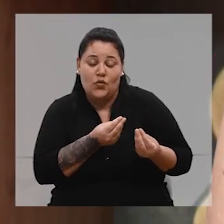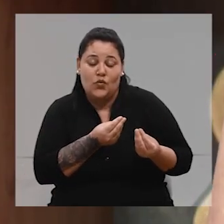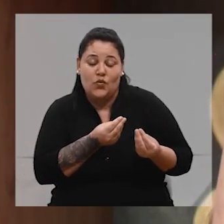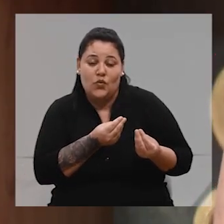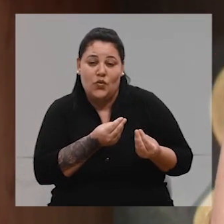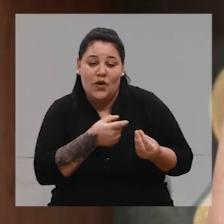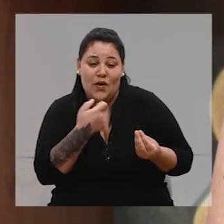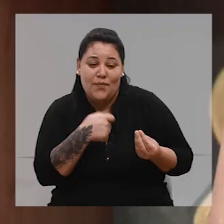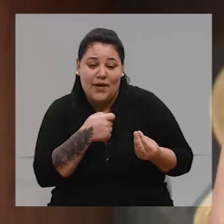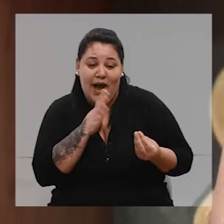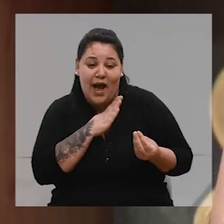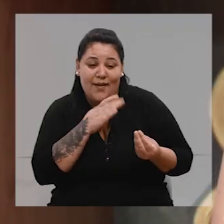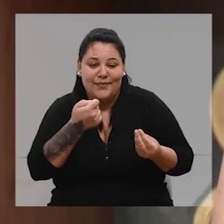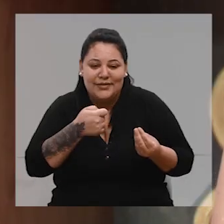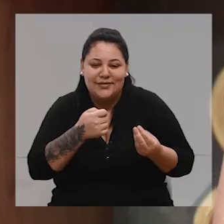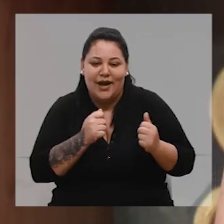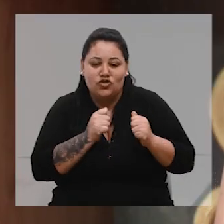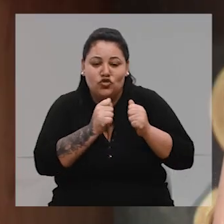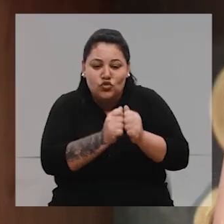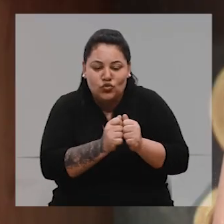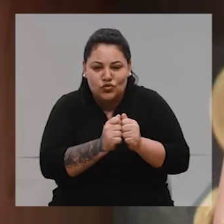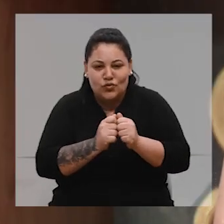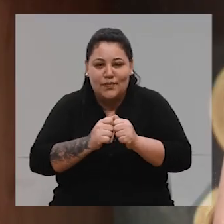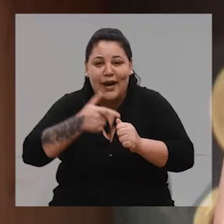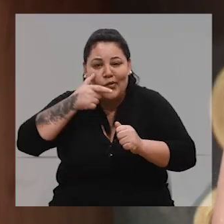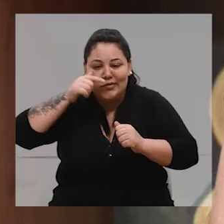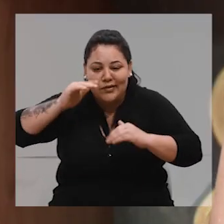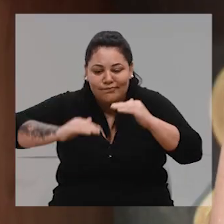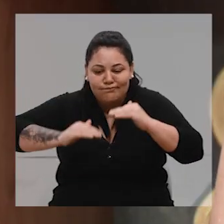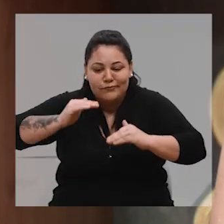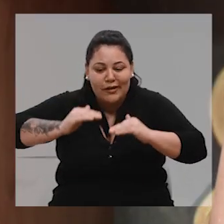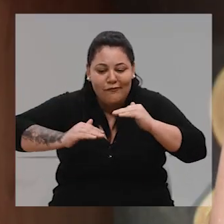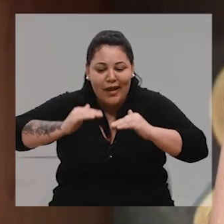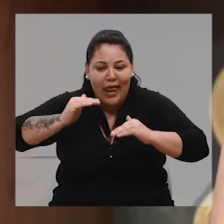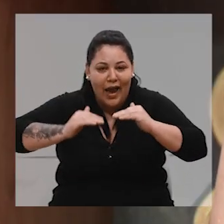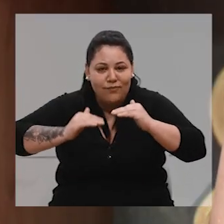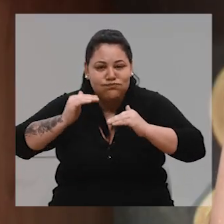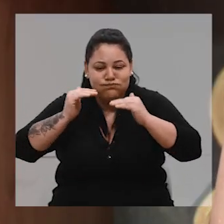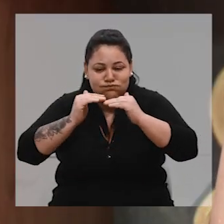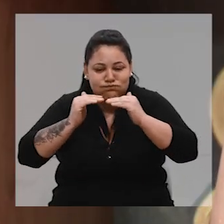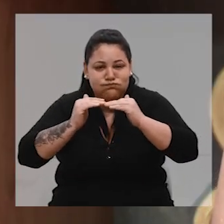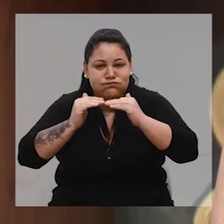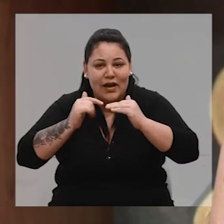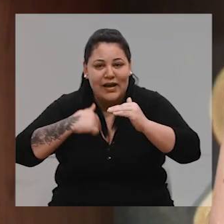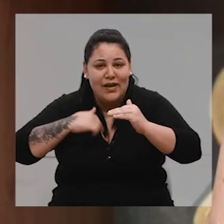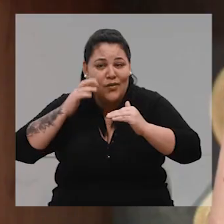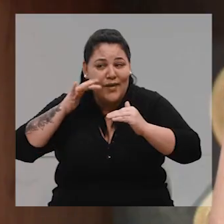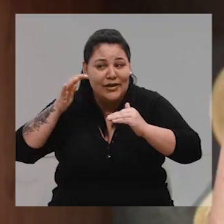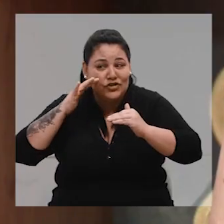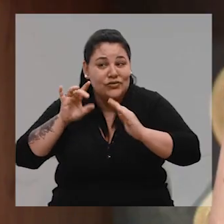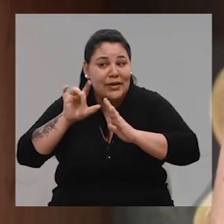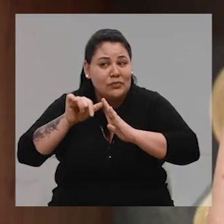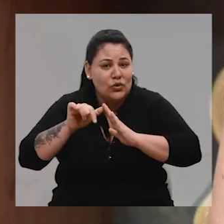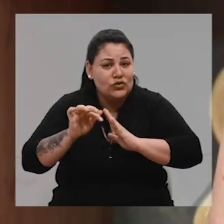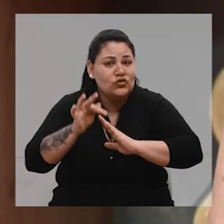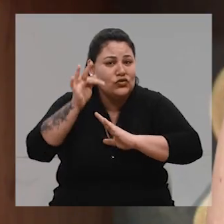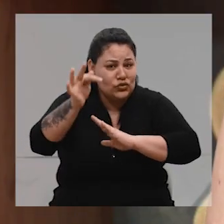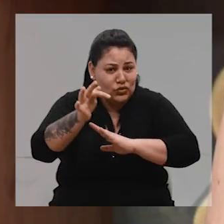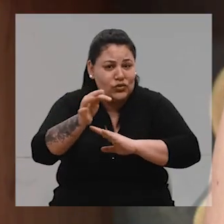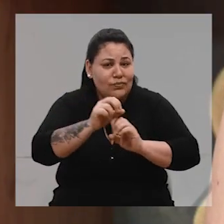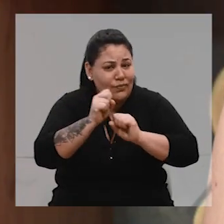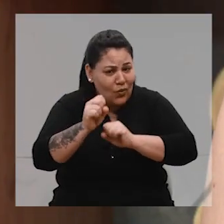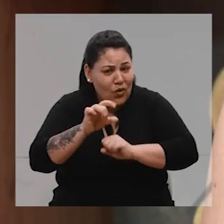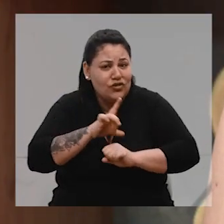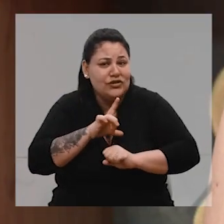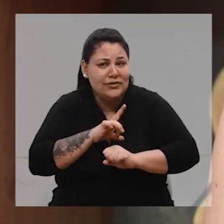estar mais adiantados, enfim, eles têm que caminhar juntos e eu imagino, enfim, que isso